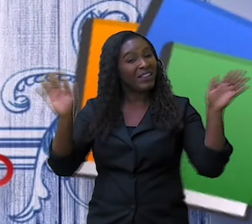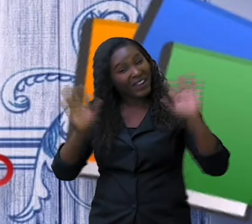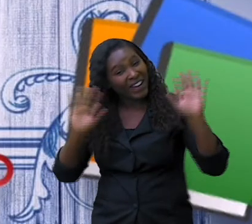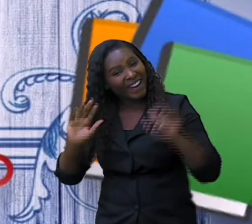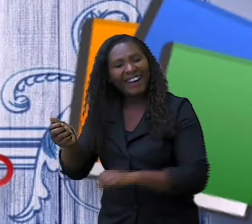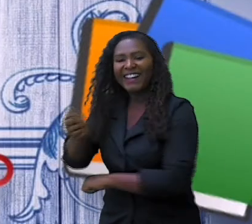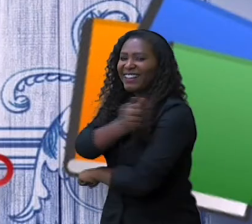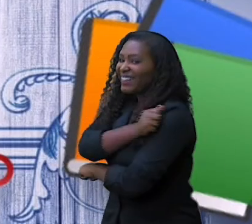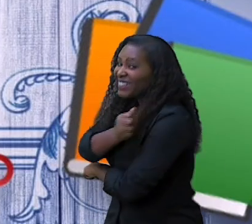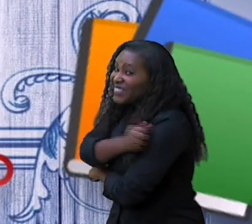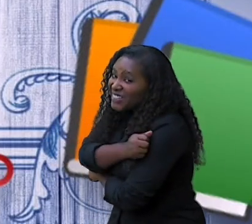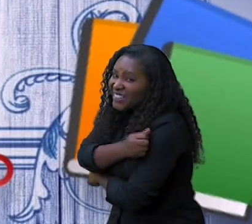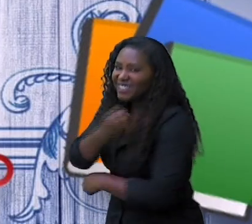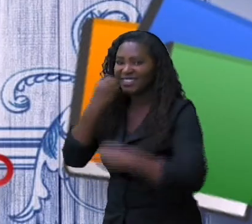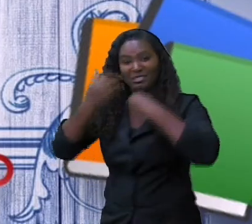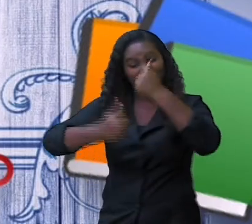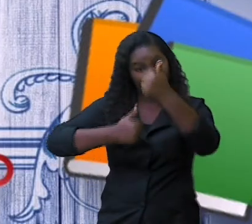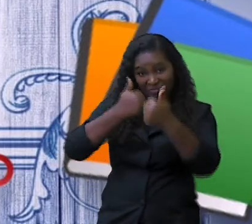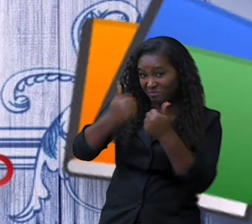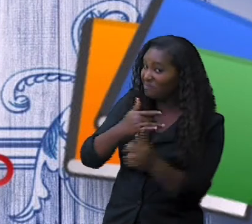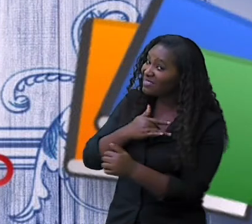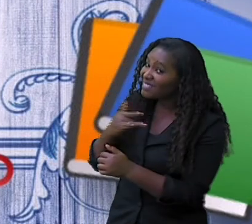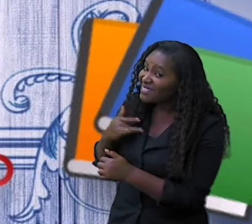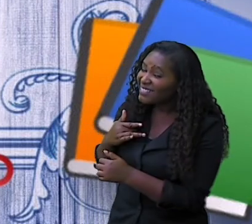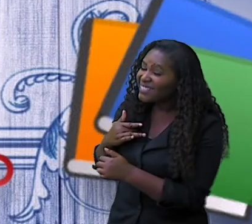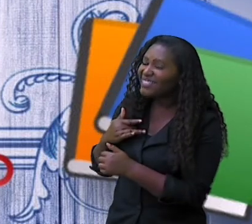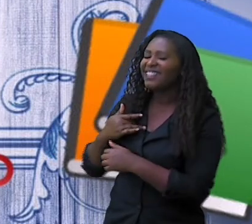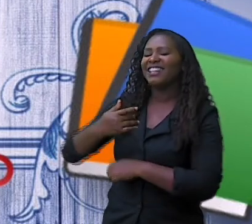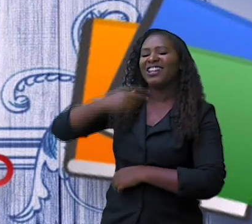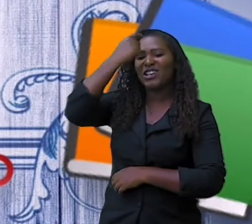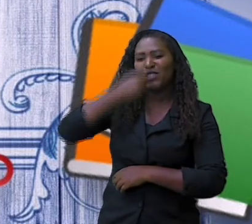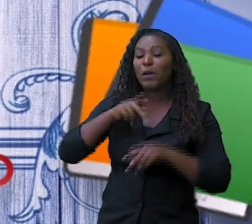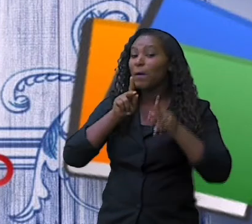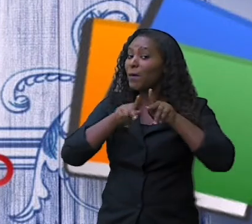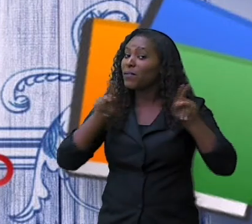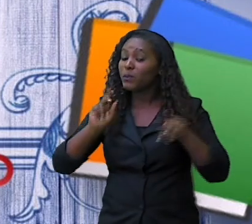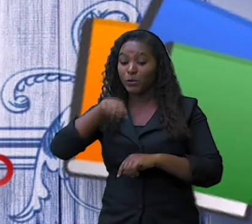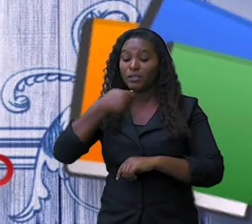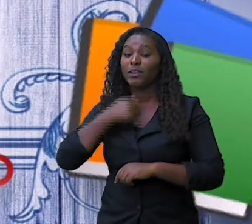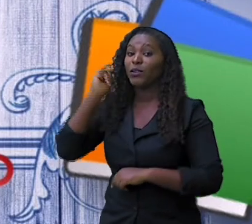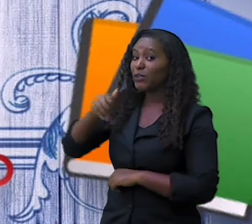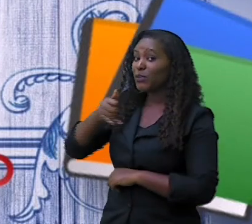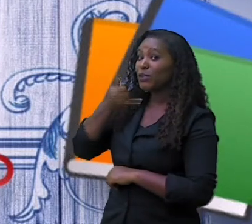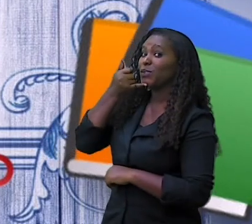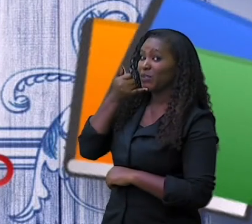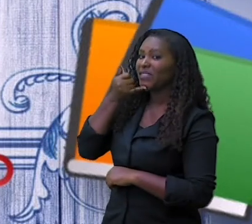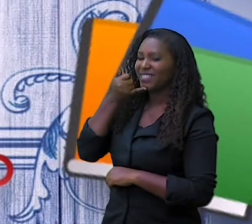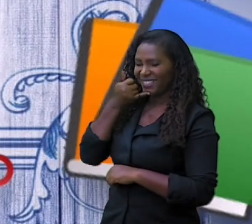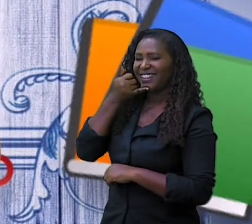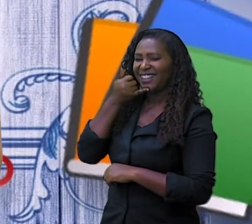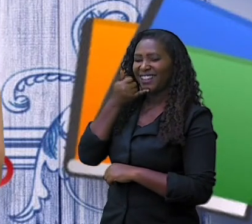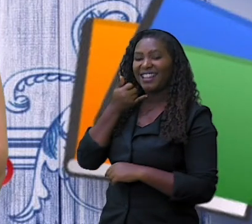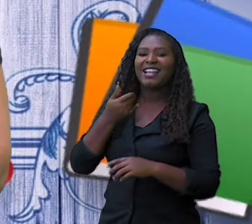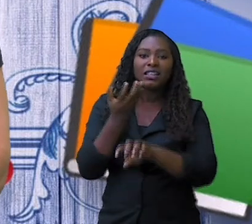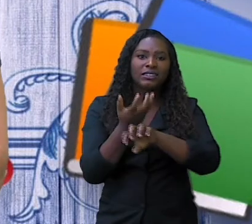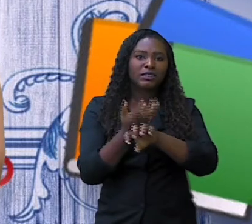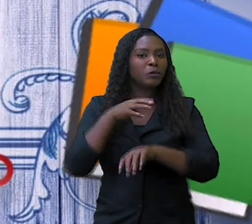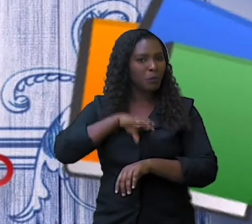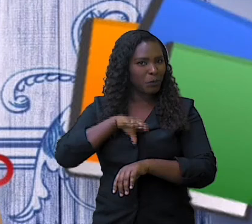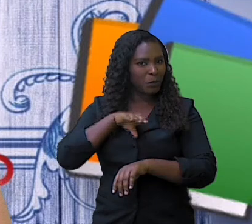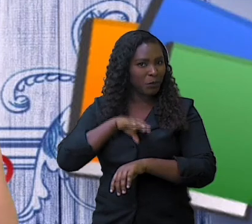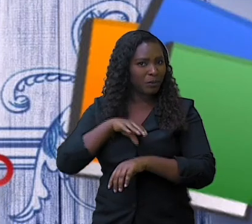Olá, estudantes! Tudo bem? Eu sou a professora Juliana, de Língua Portuguesa, e a nossa aula hoje será